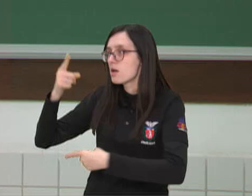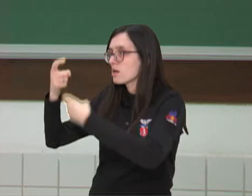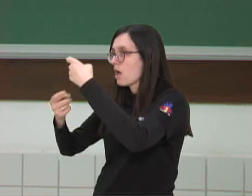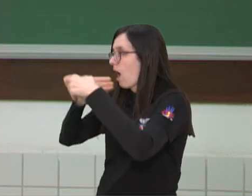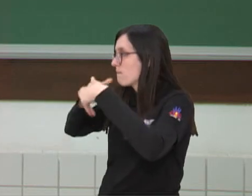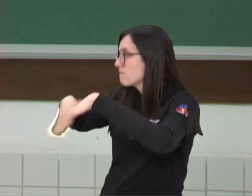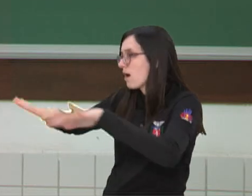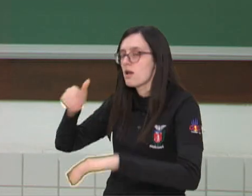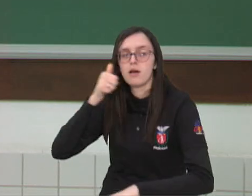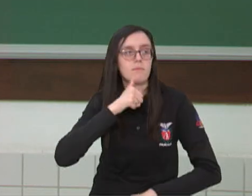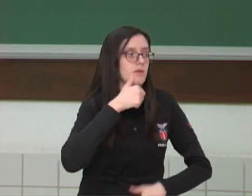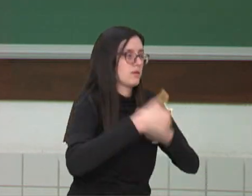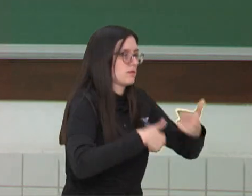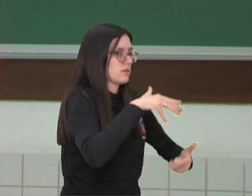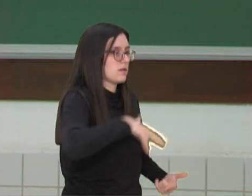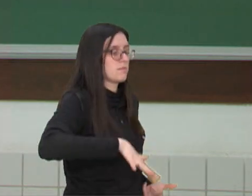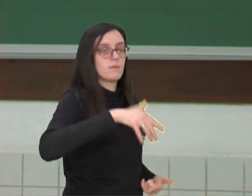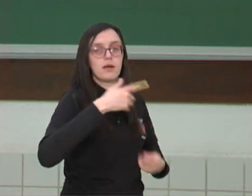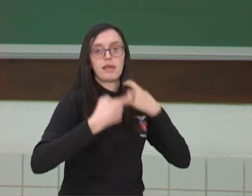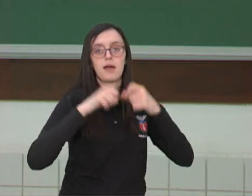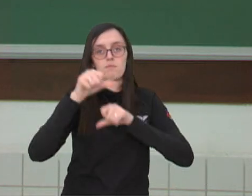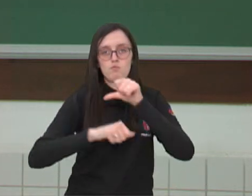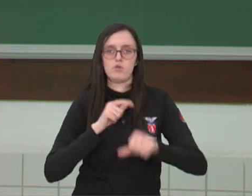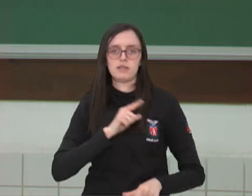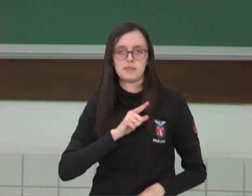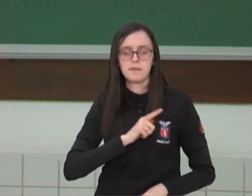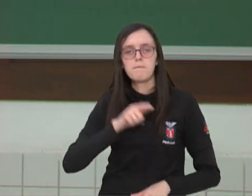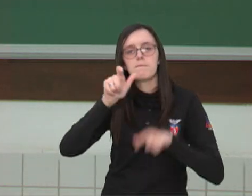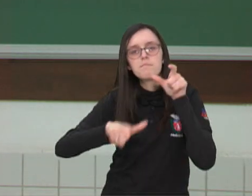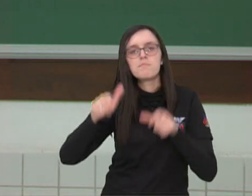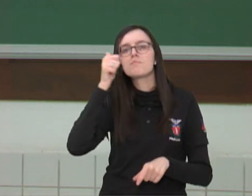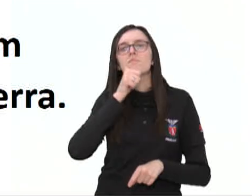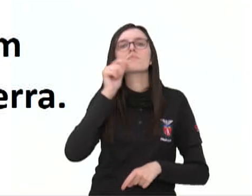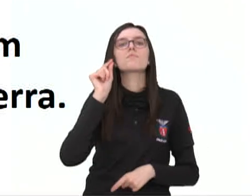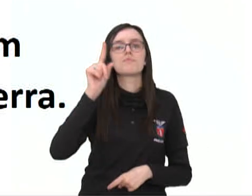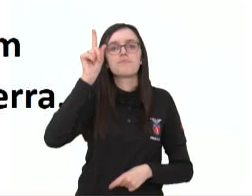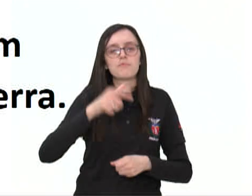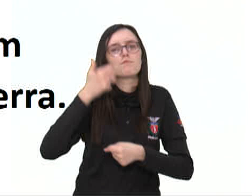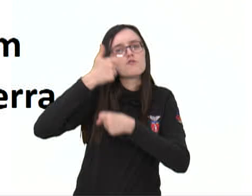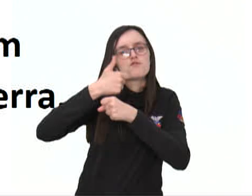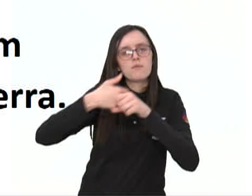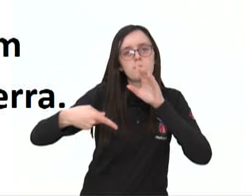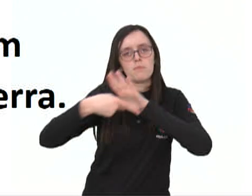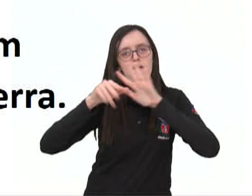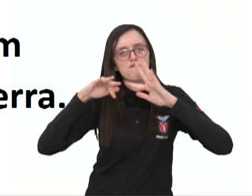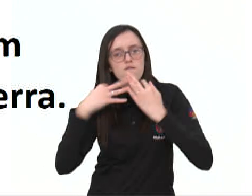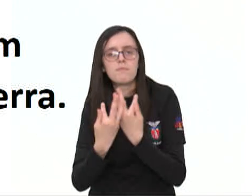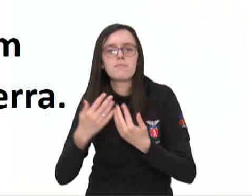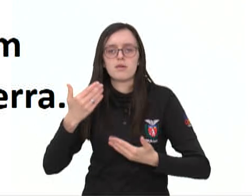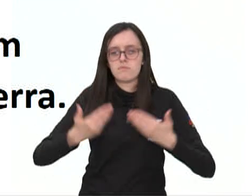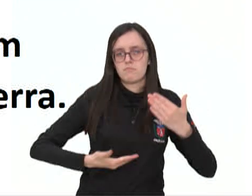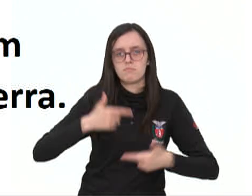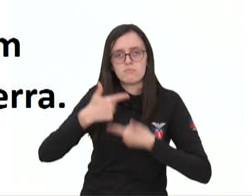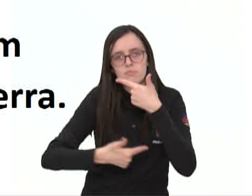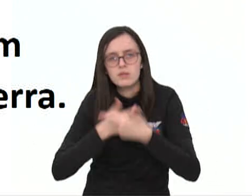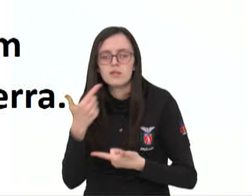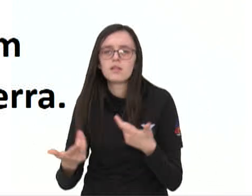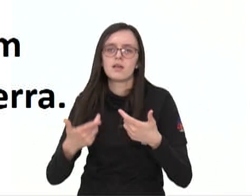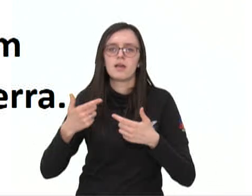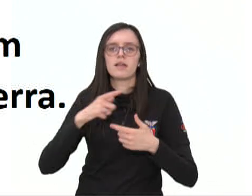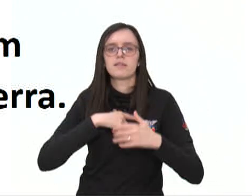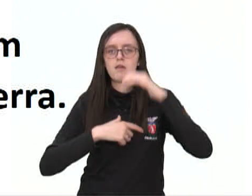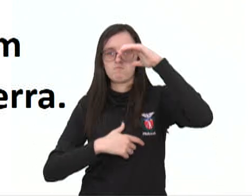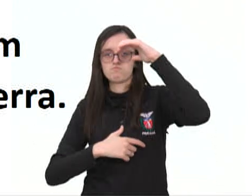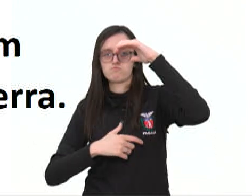guerra trouxe essa mudança. As mulheres se tornaram chefes de família, operárias, condutoras de